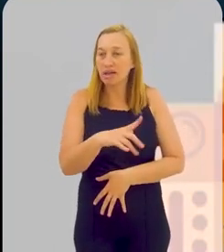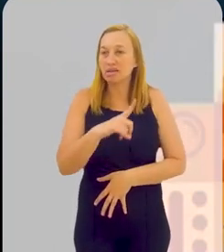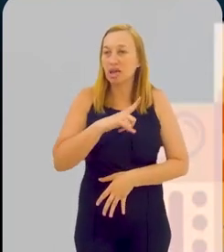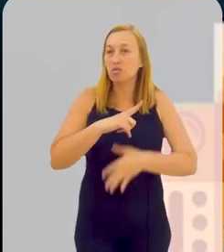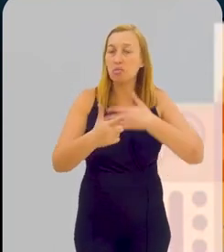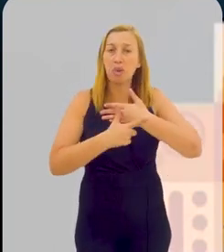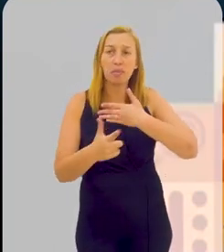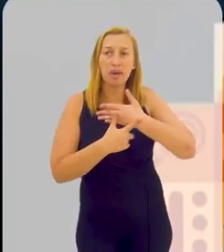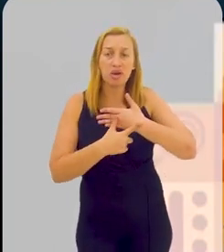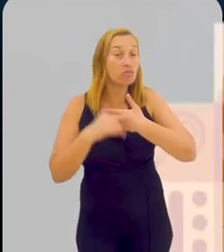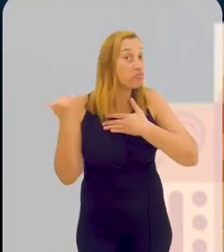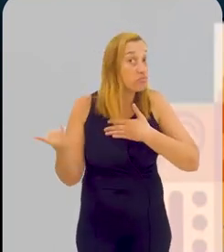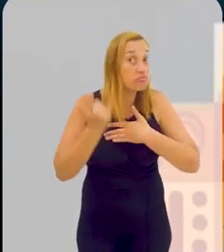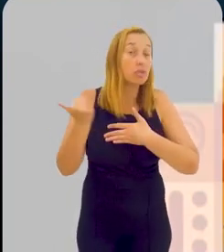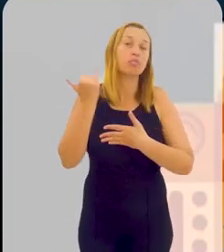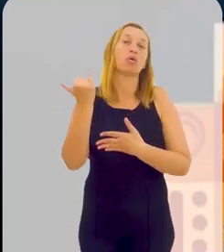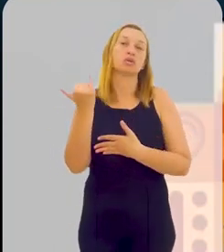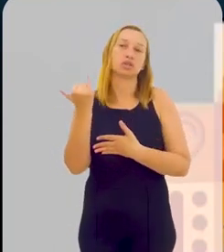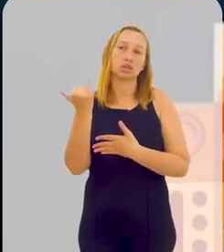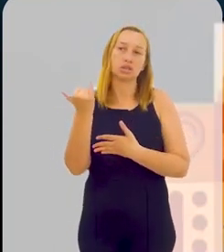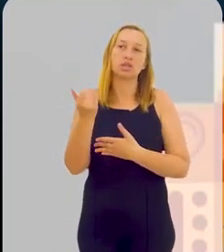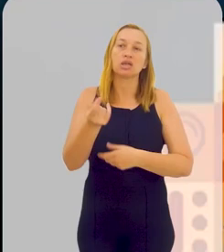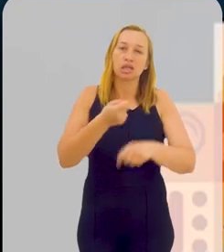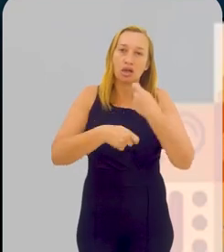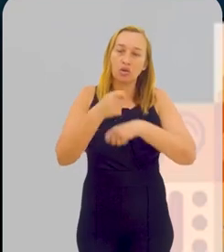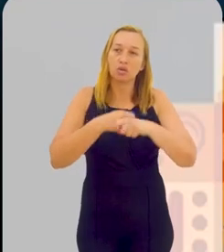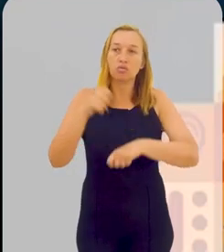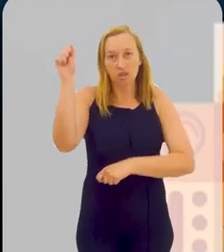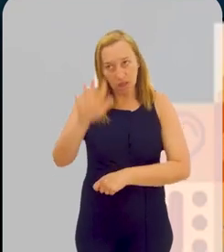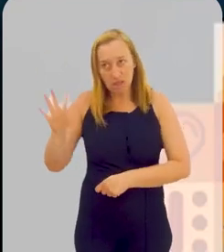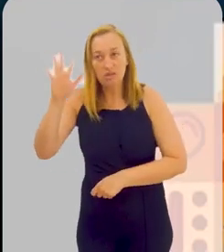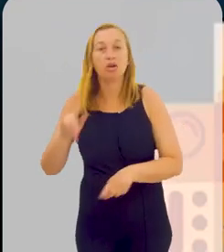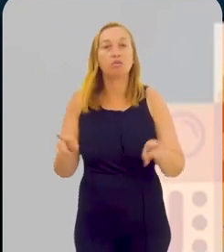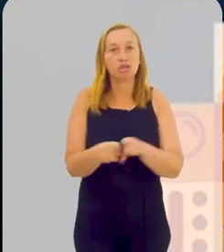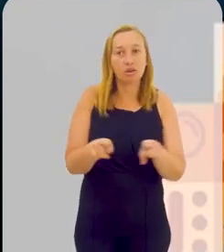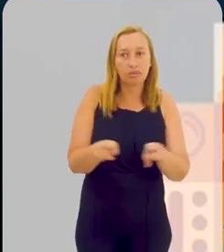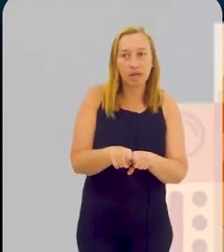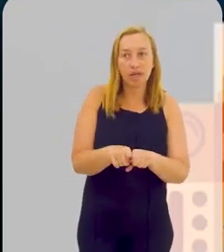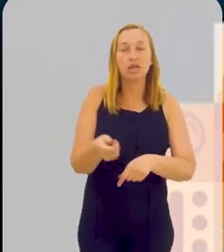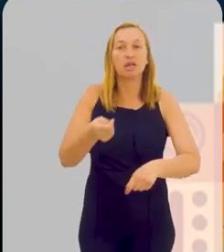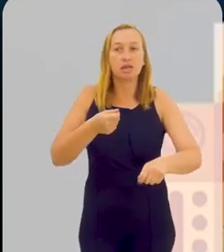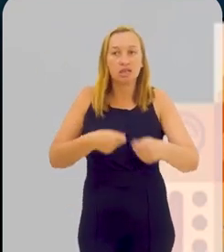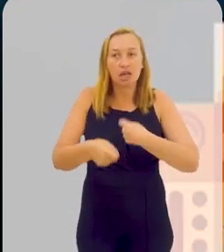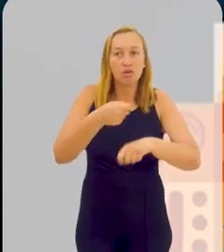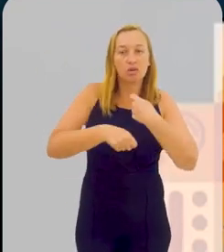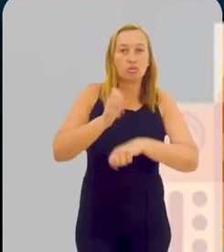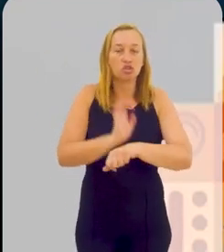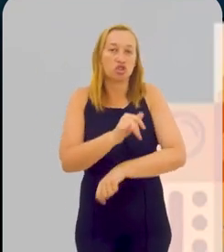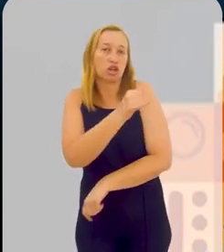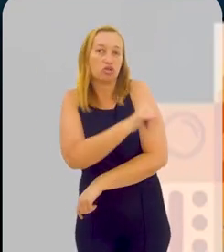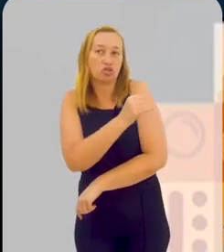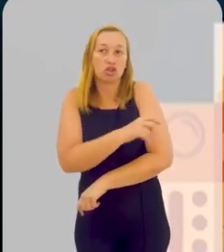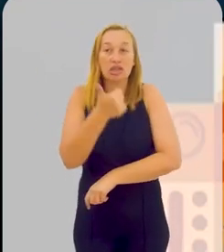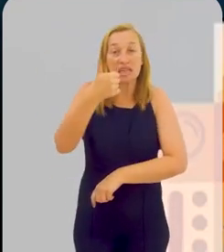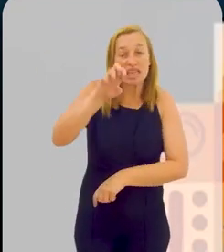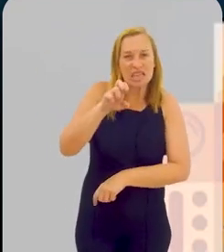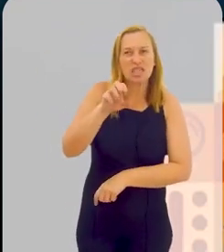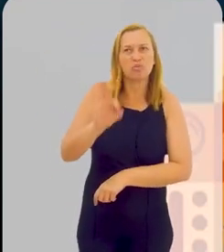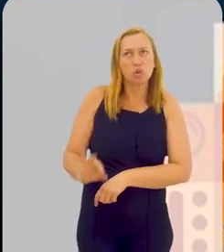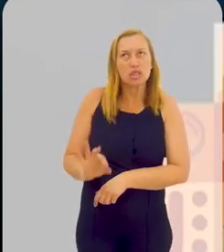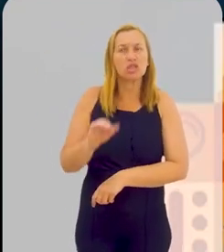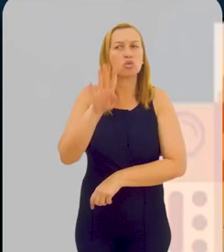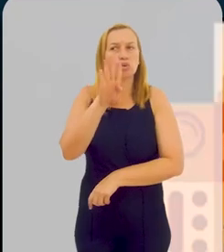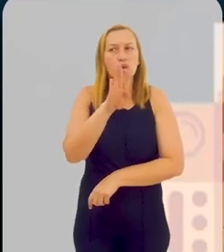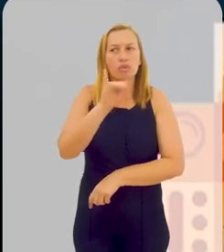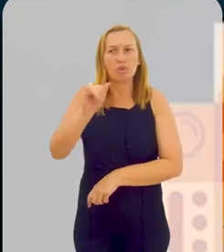setor ele tem um papel relevantíssimo na economia nacional e na economia, evidentemente, do estado do Rio de Janeiro.